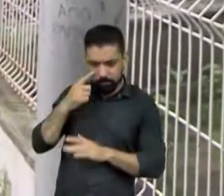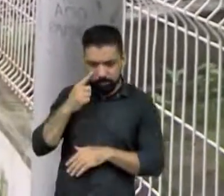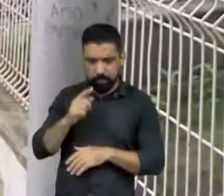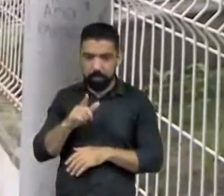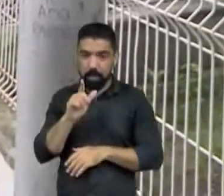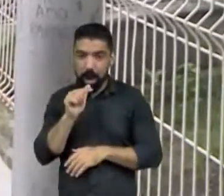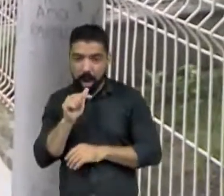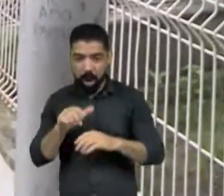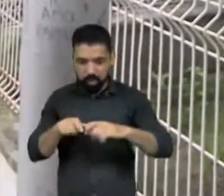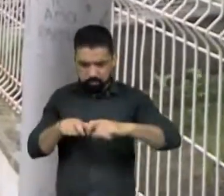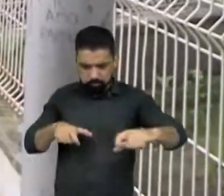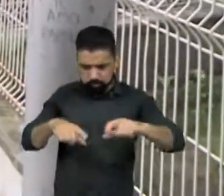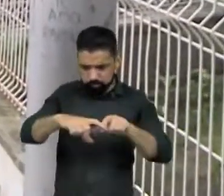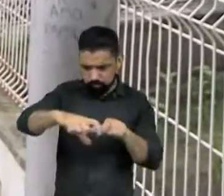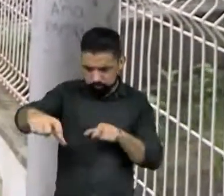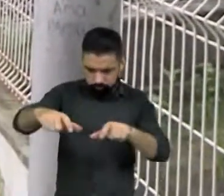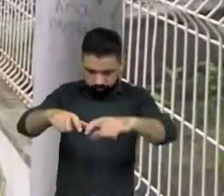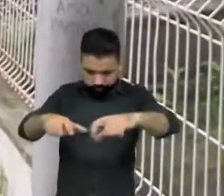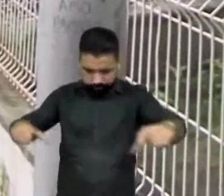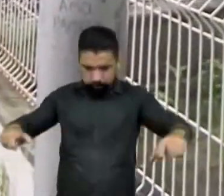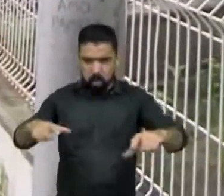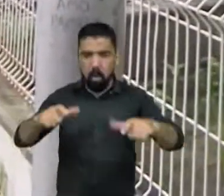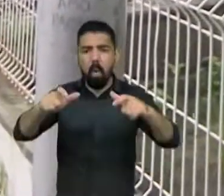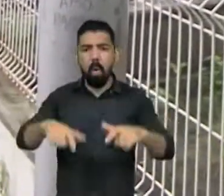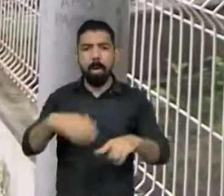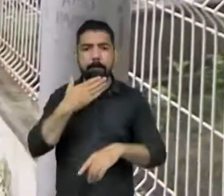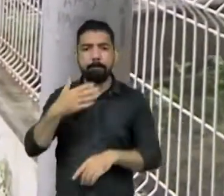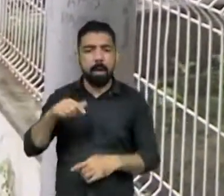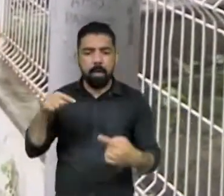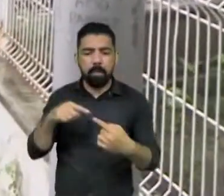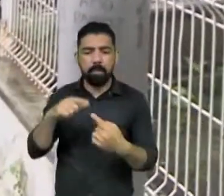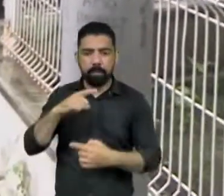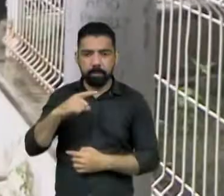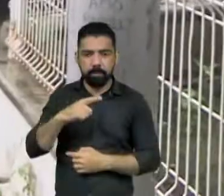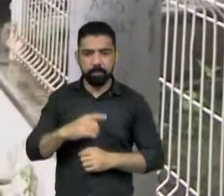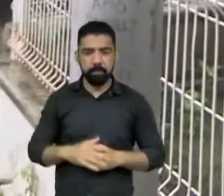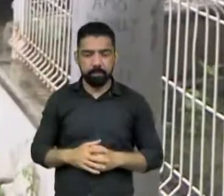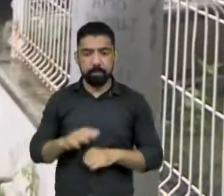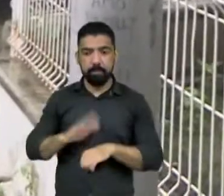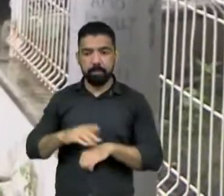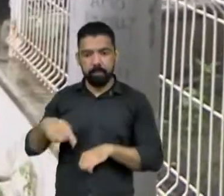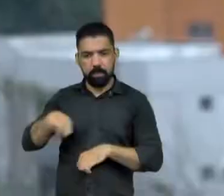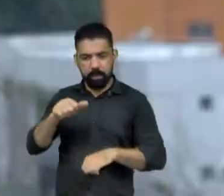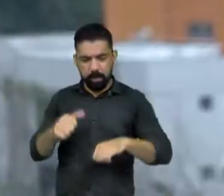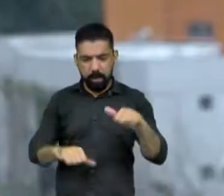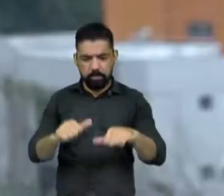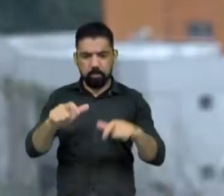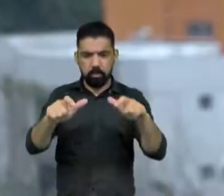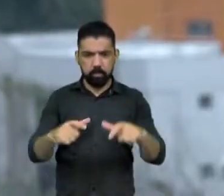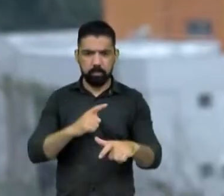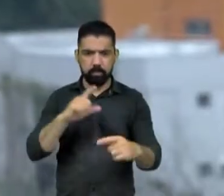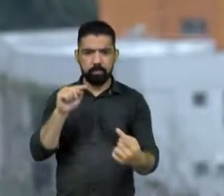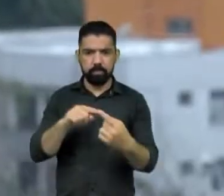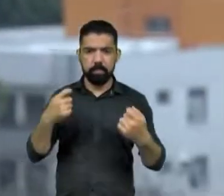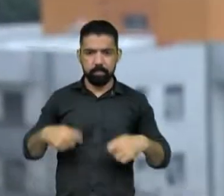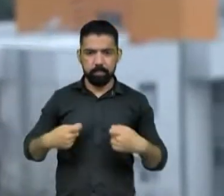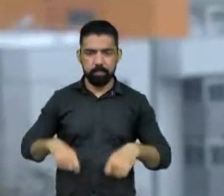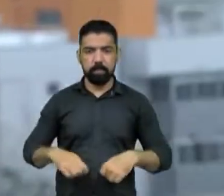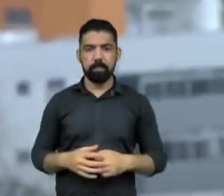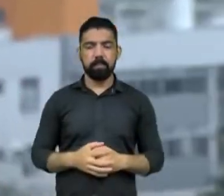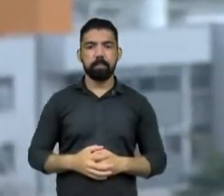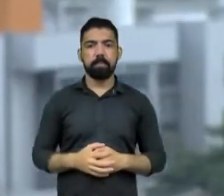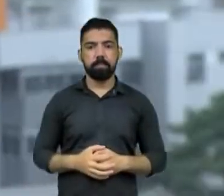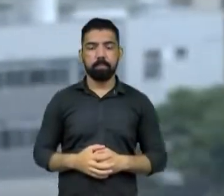E assim a gente faz somente a alocação dos pontos e eles avaliam a instalação em qual rede seria necessária. O prefeito